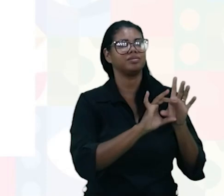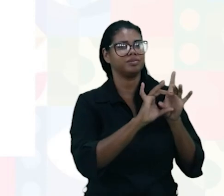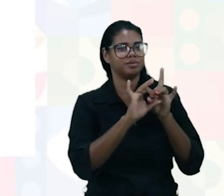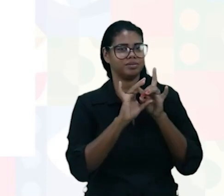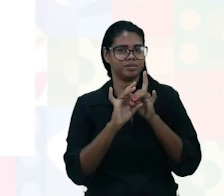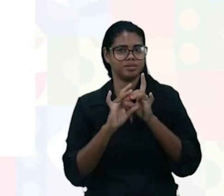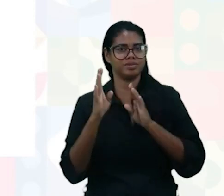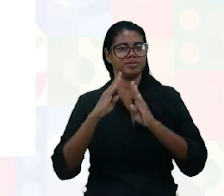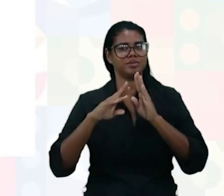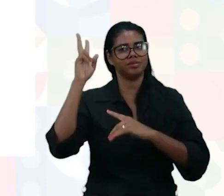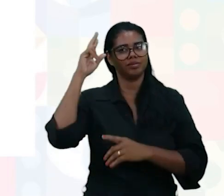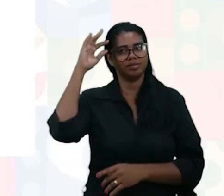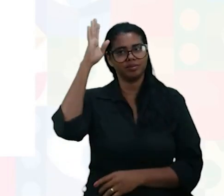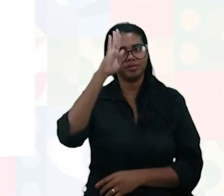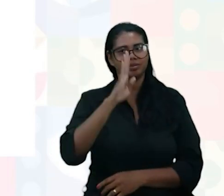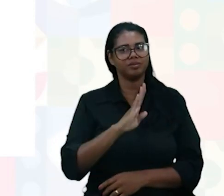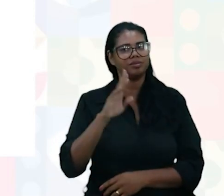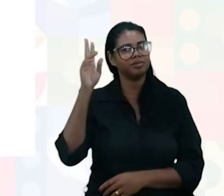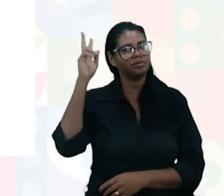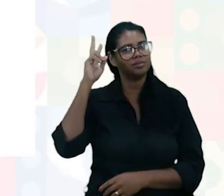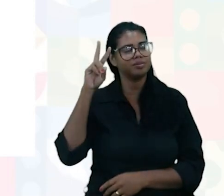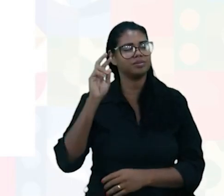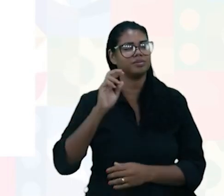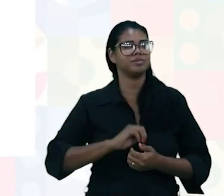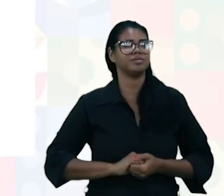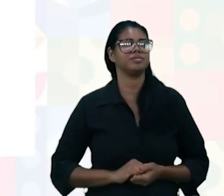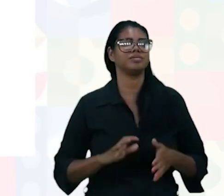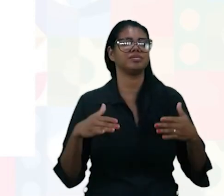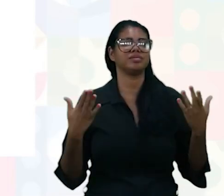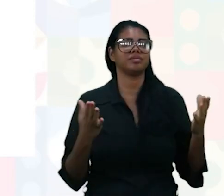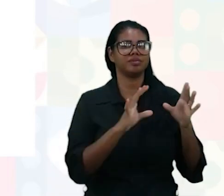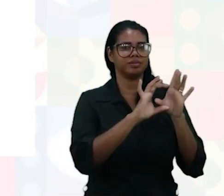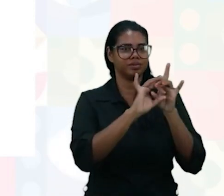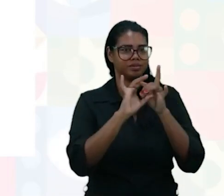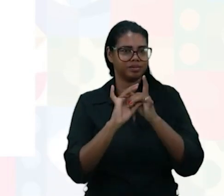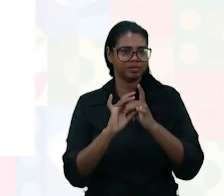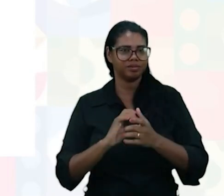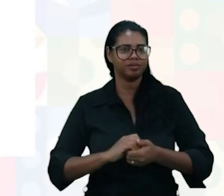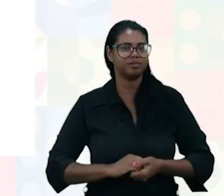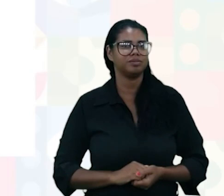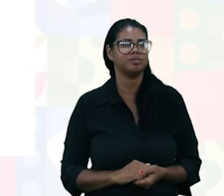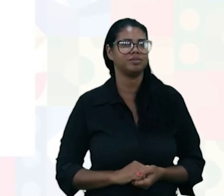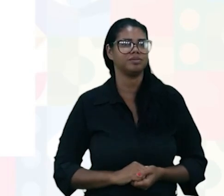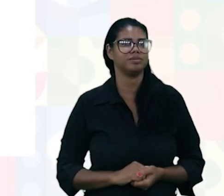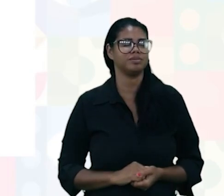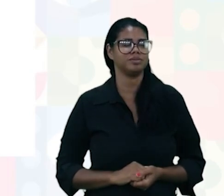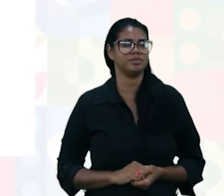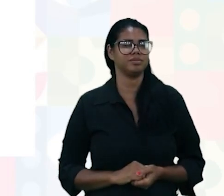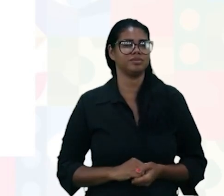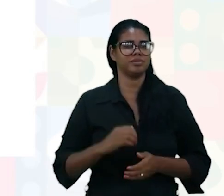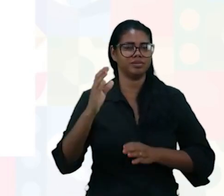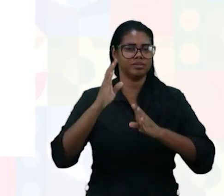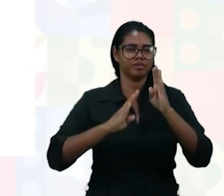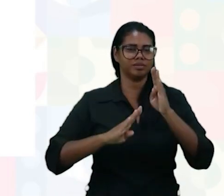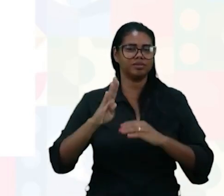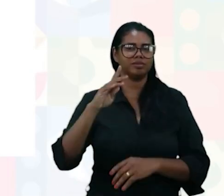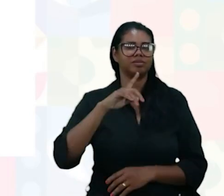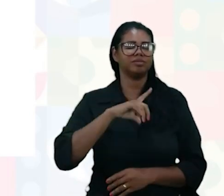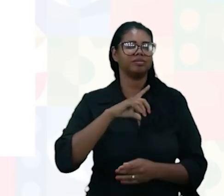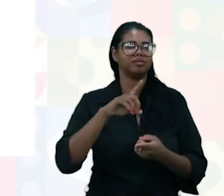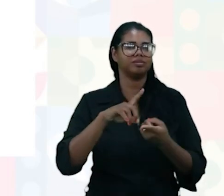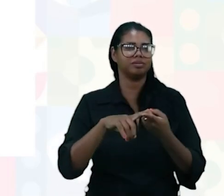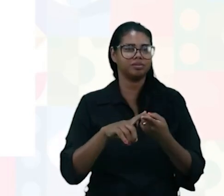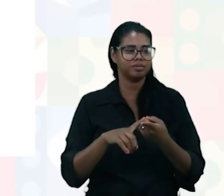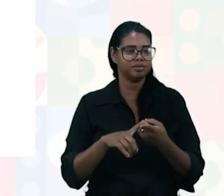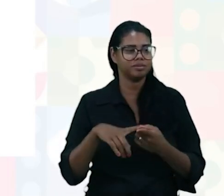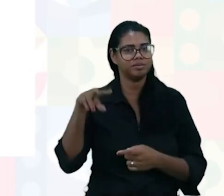Bibliografia de História do Brasil. Então, qual é o assunto aí? O assunto é uma bibliografia, quer dizer, temas que vão tratar